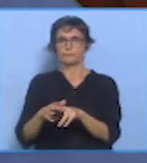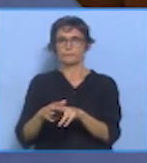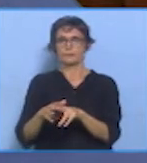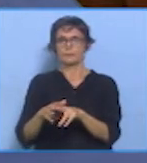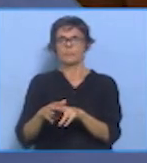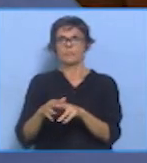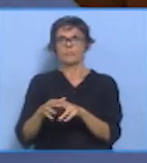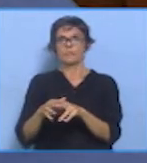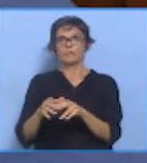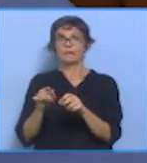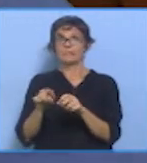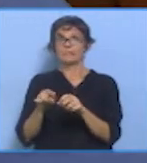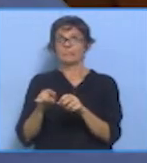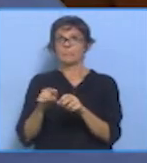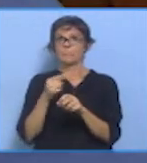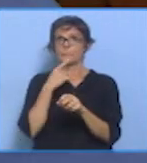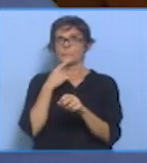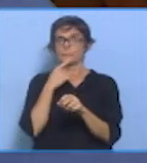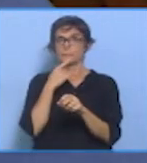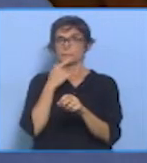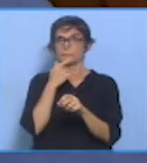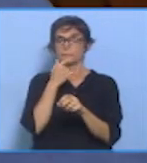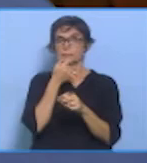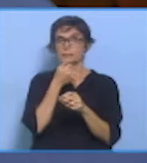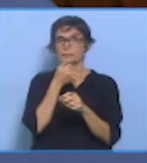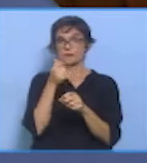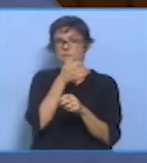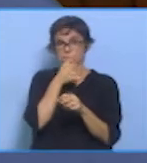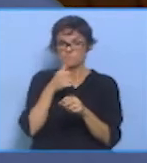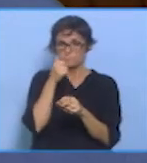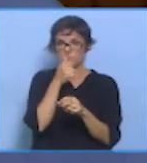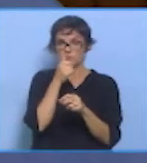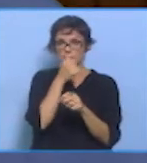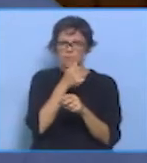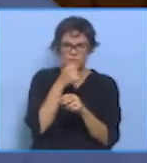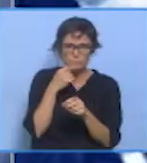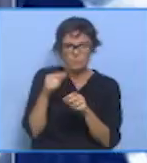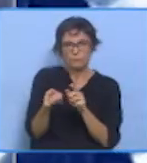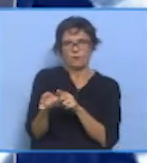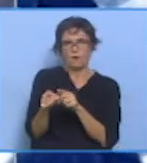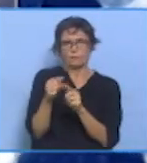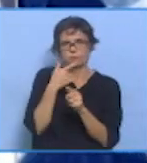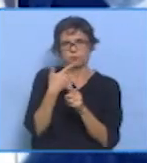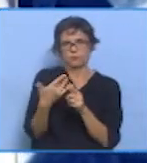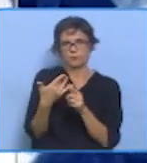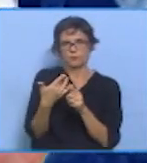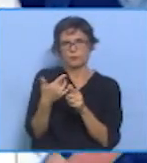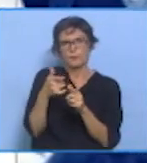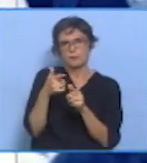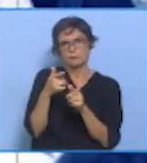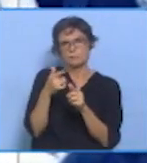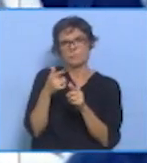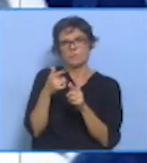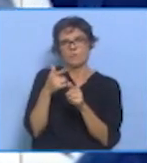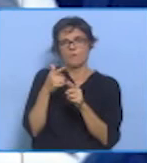do sofrimento, e nós vemos que em questões de vida que são questões de ruptura, que nós nos questionamos a nós e a tudo aquilo